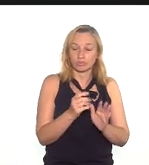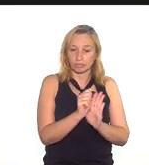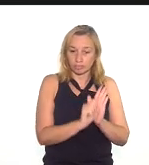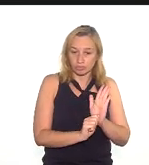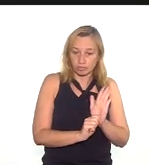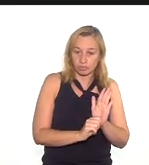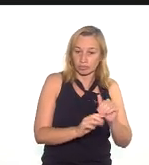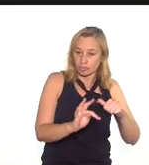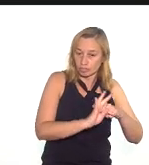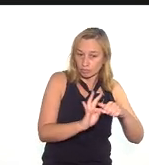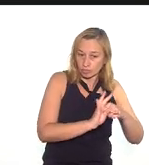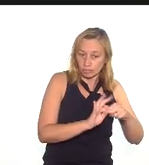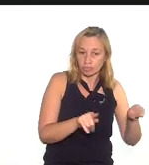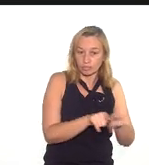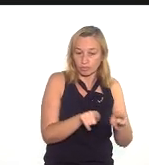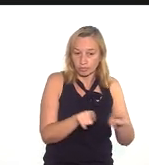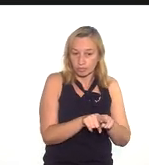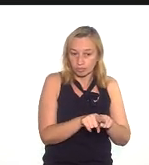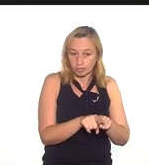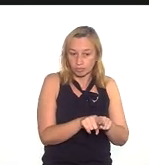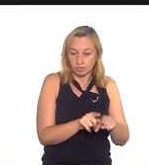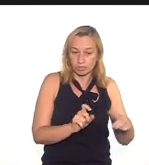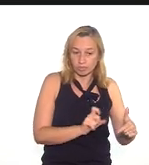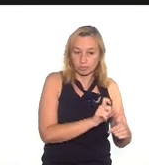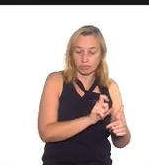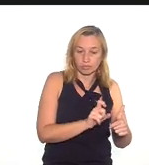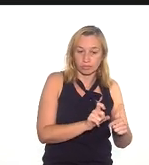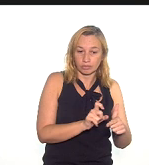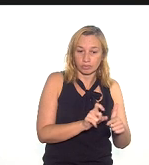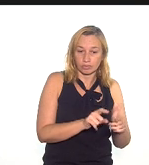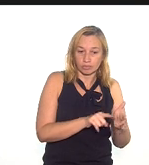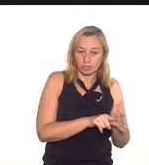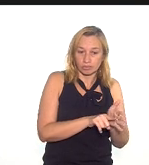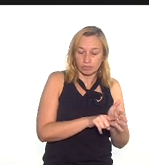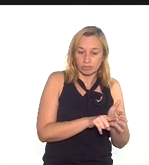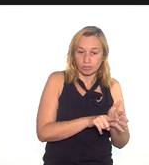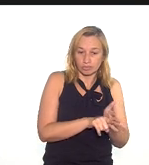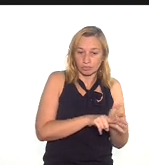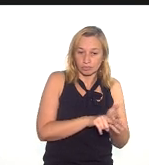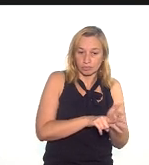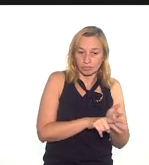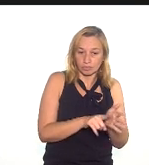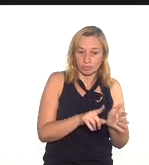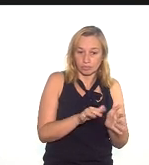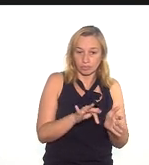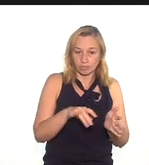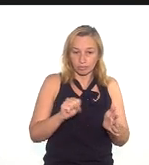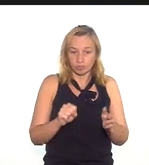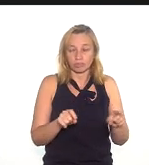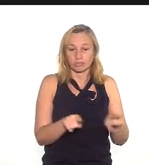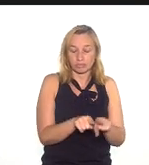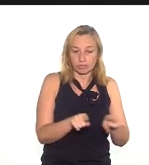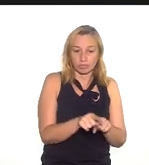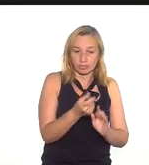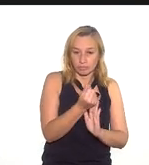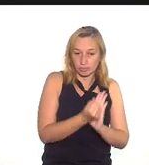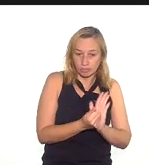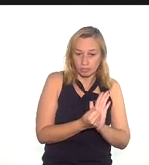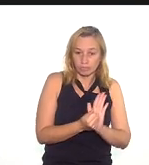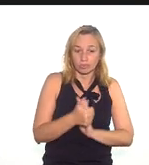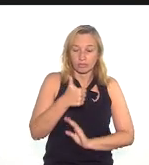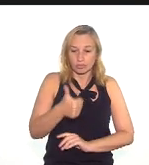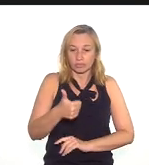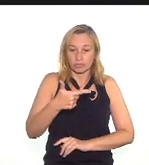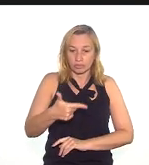uma de execução física e financeira, e eles são enviados para a ANP até 120